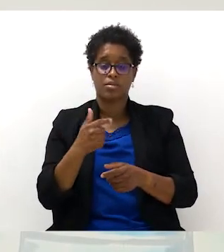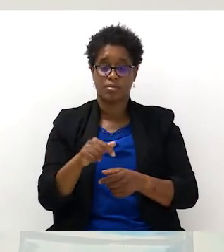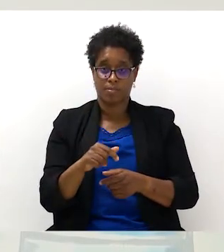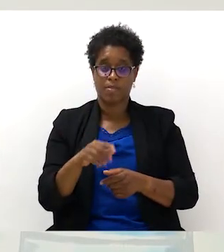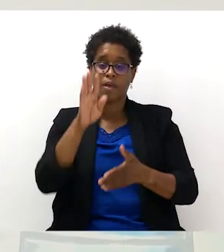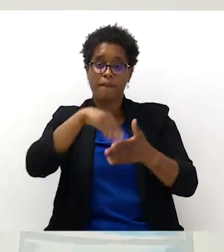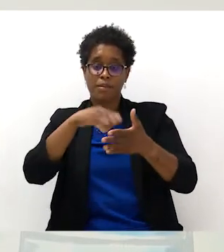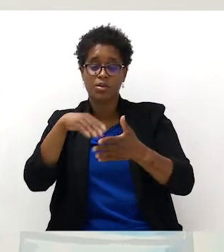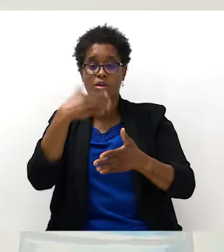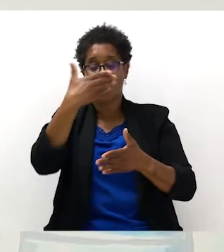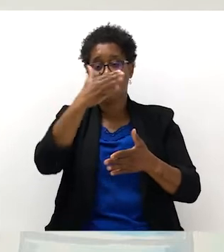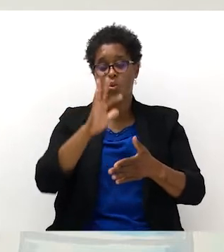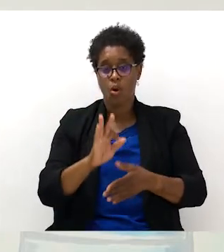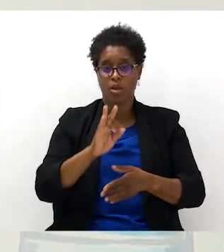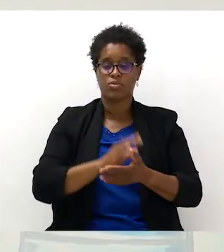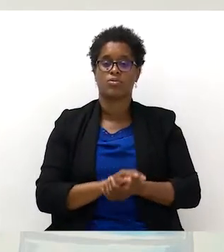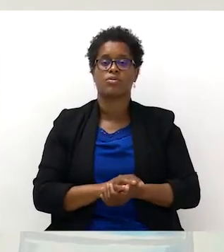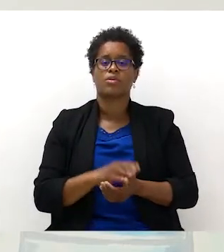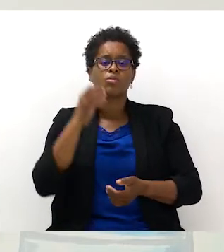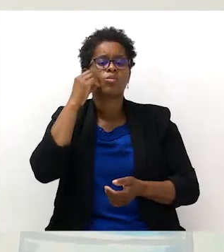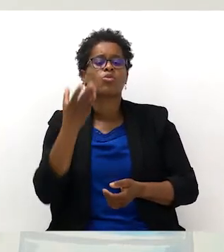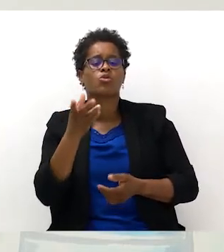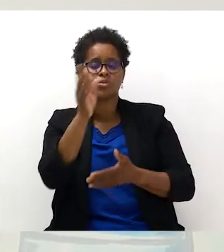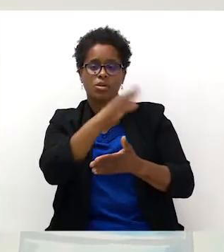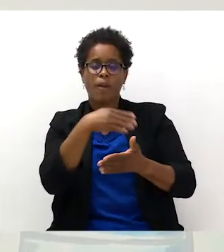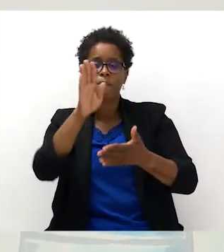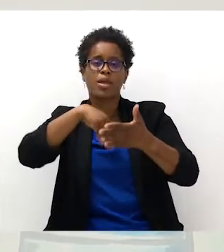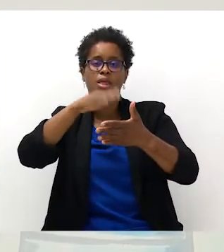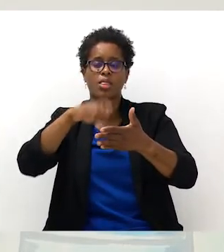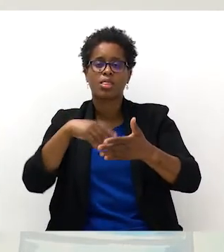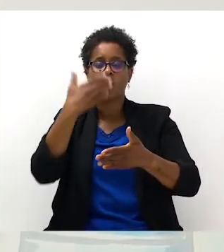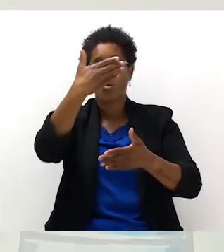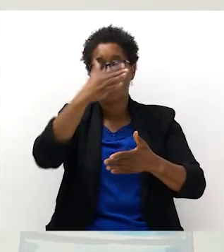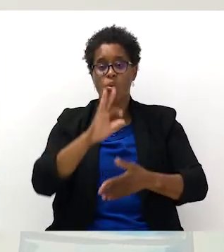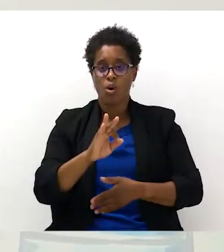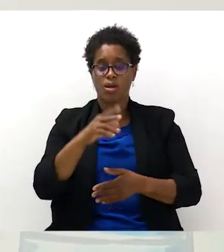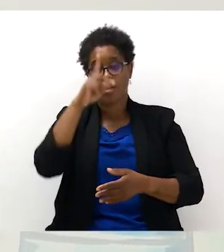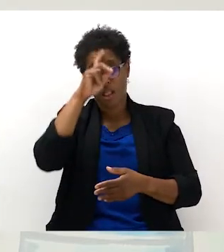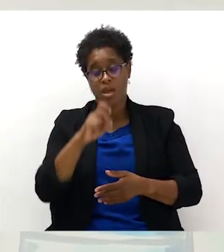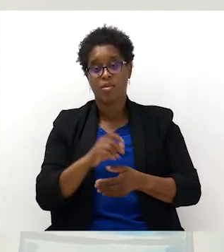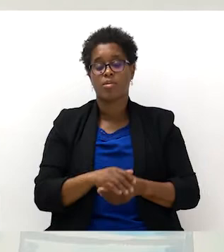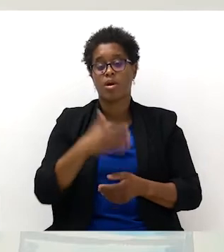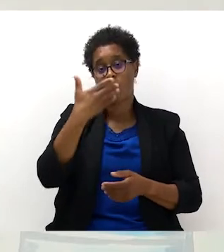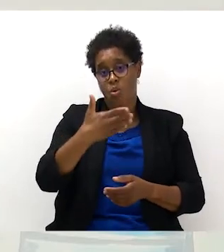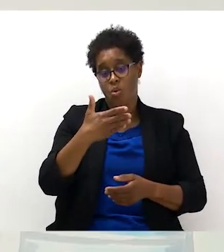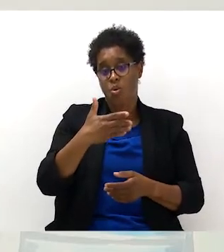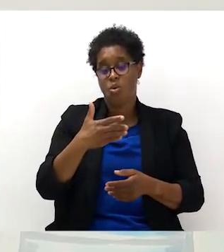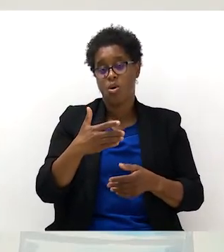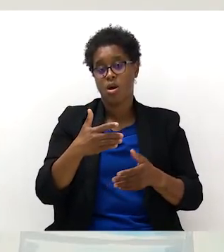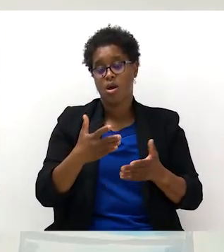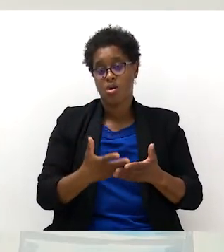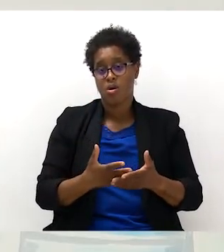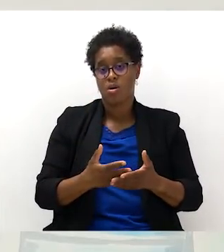pintar 1/4. Como é que nós vamos pintar? 1/4. Lembrem-se que 1 é que parte é a